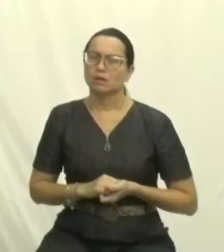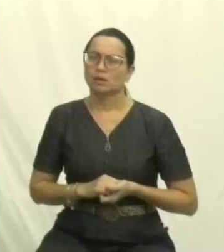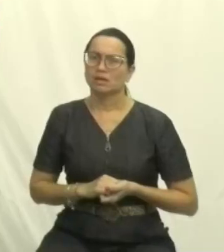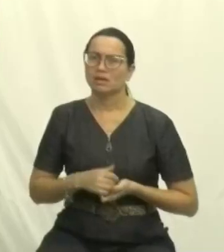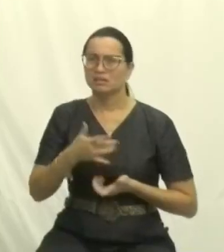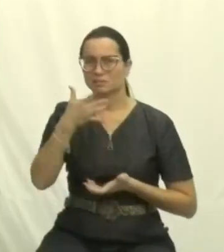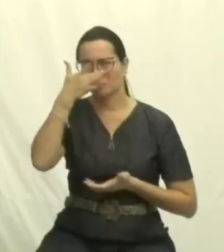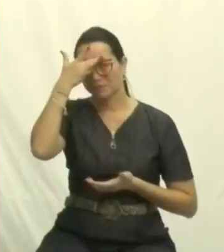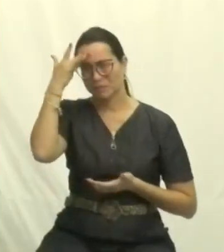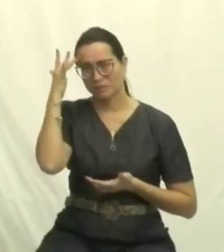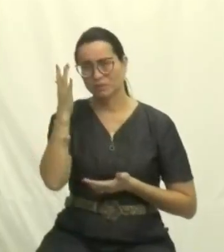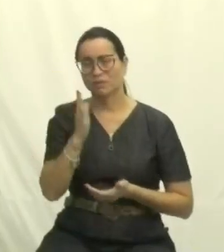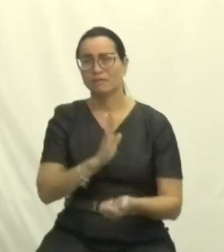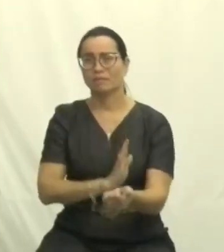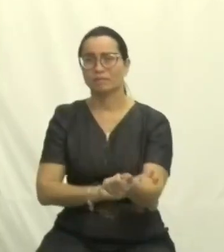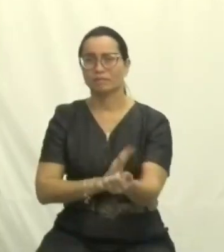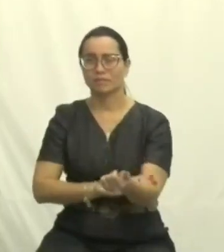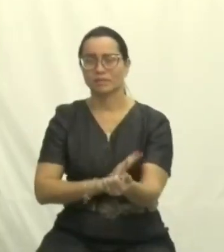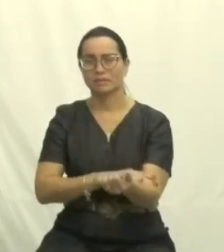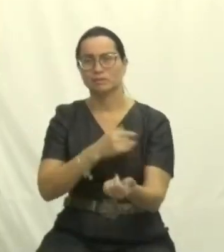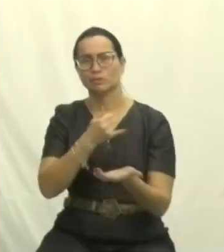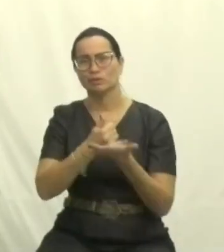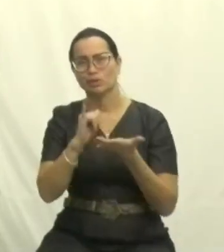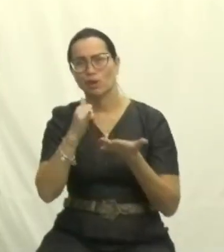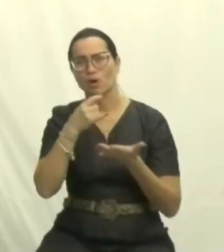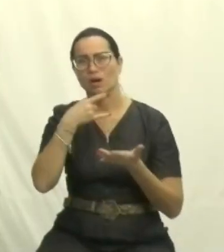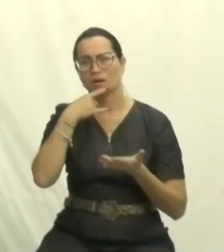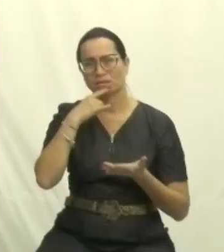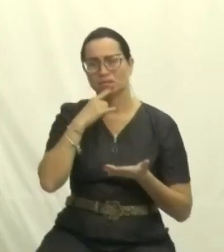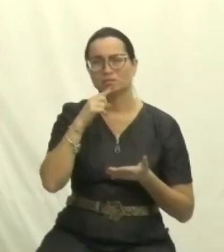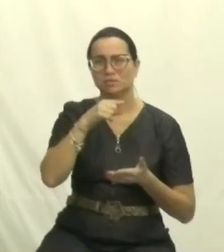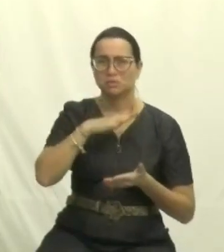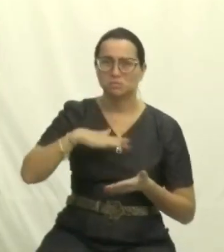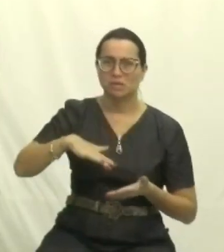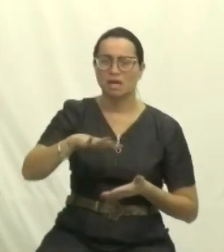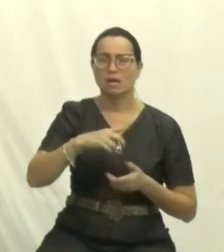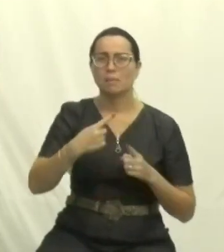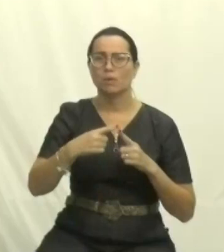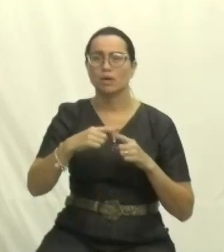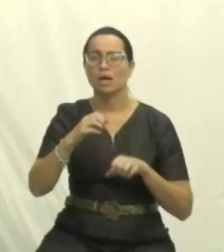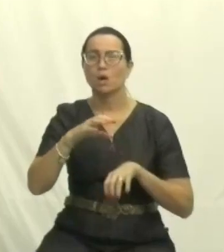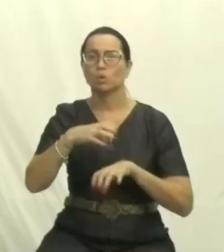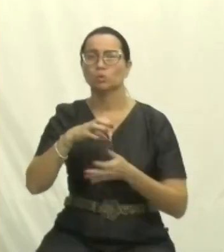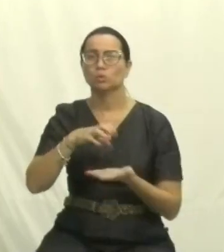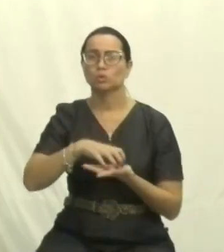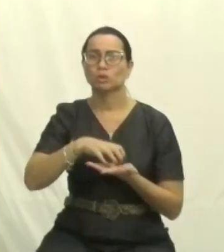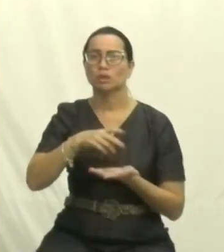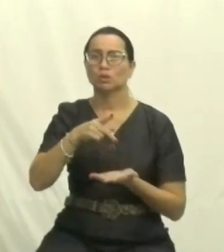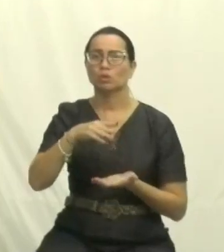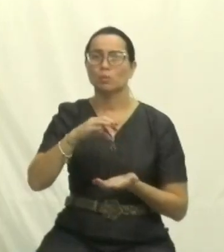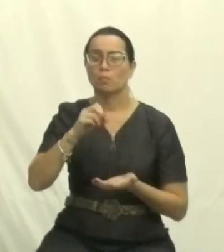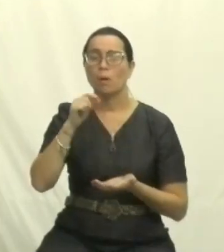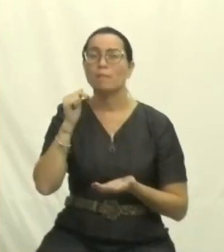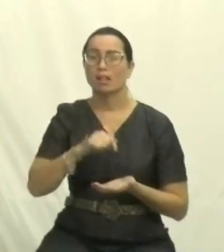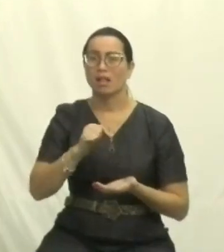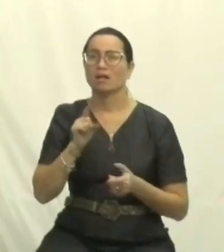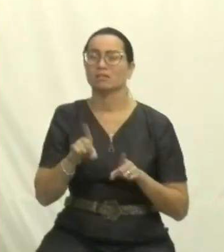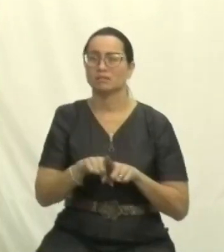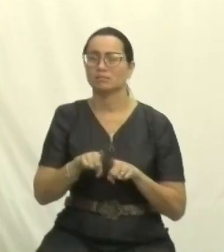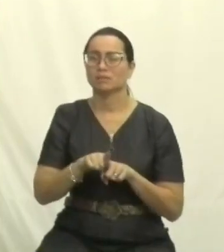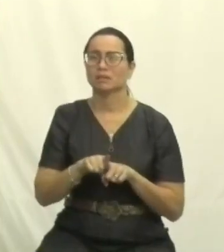químicos ficam naquela redondeza por ali, pelo fato do Centro Pop estar ali. Eu acho que não é só a República